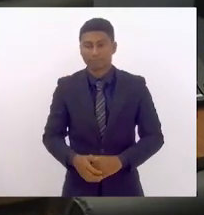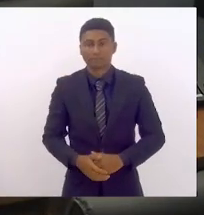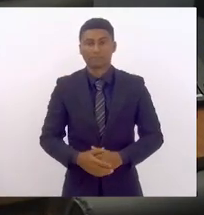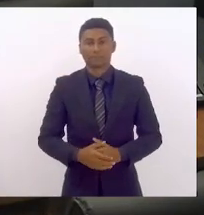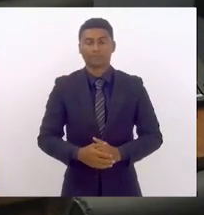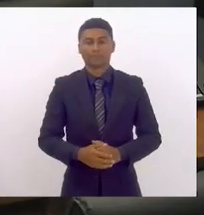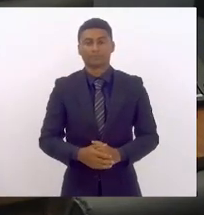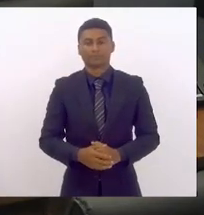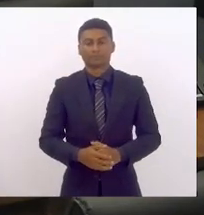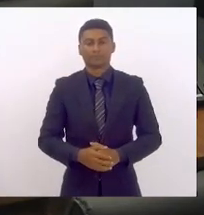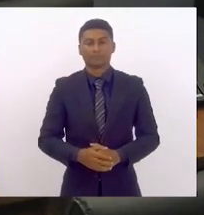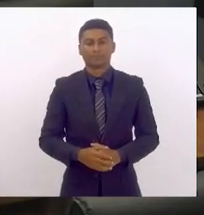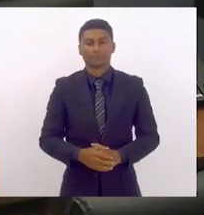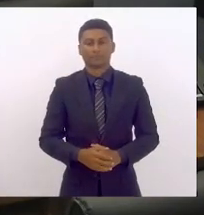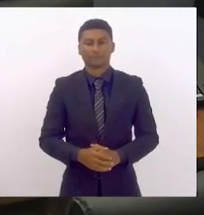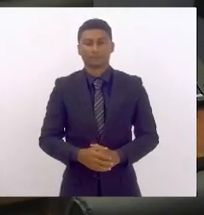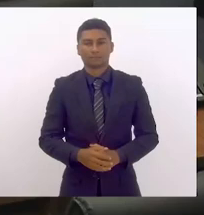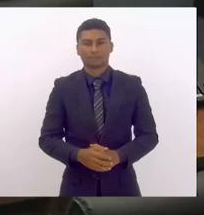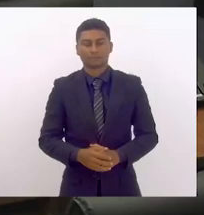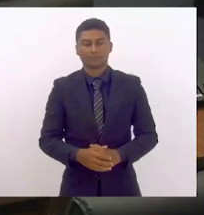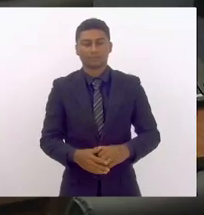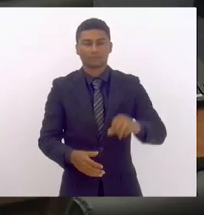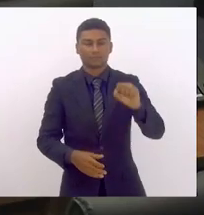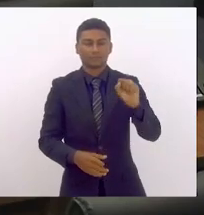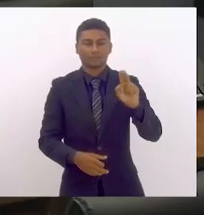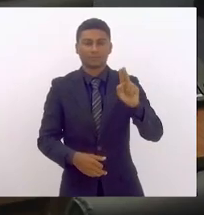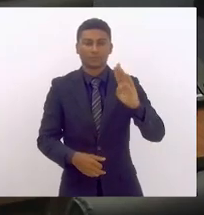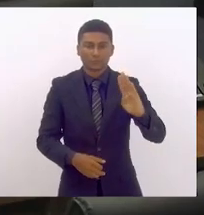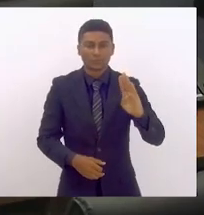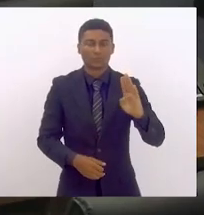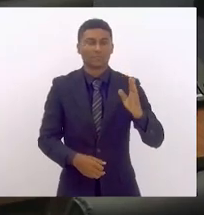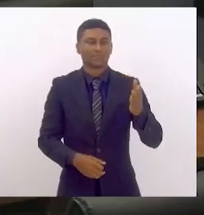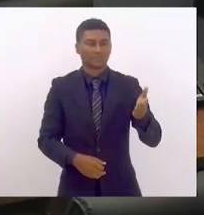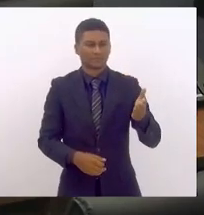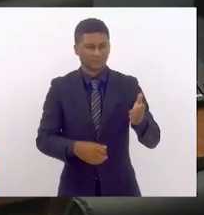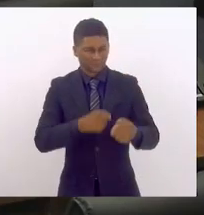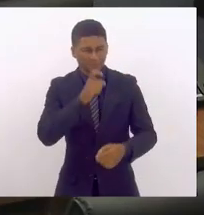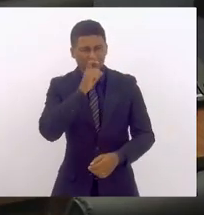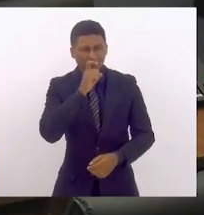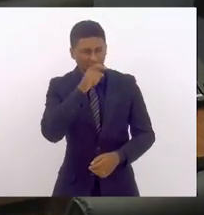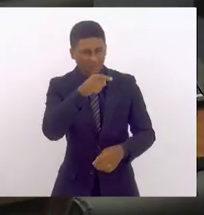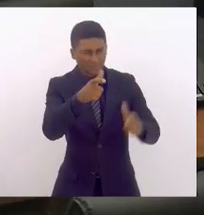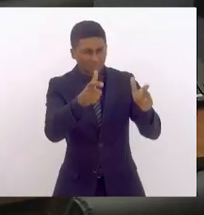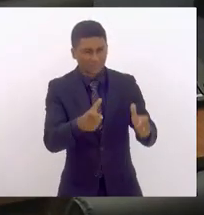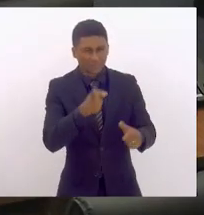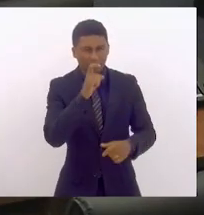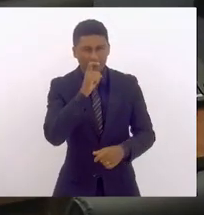e Subtenente Bernardo tá frio isso